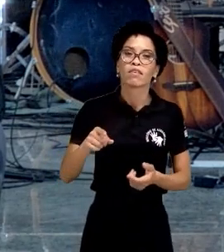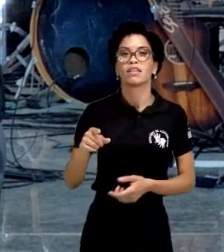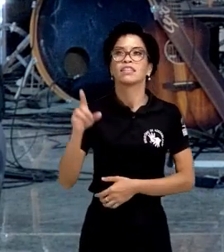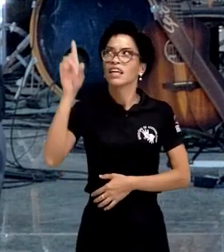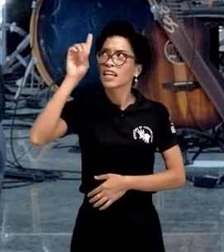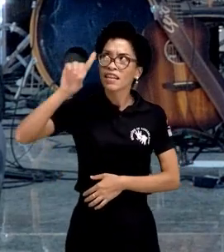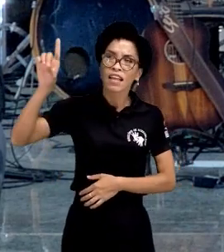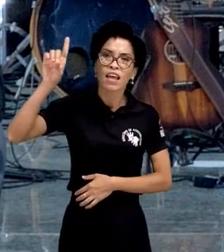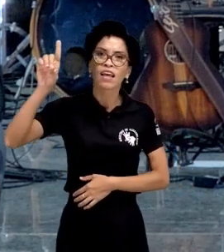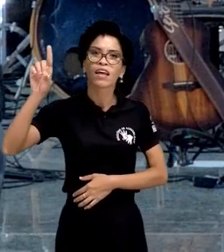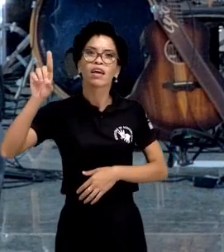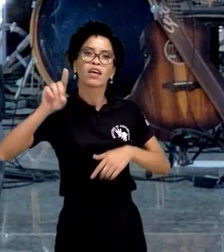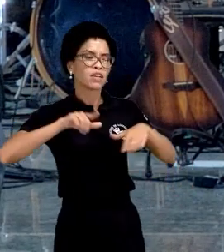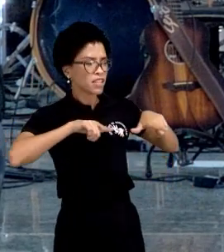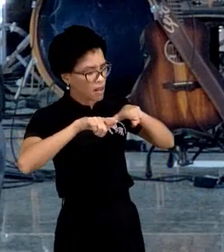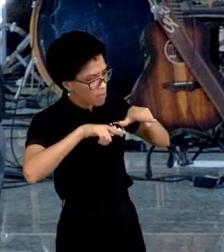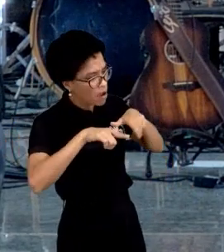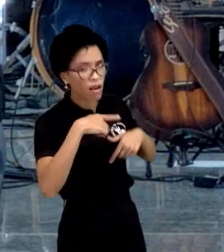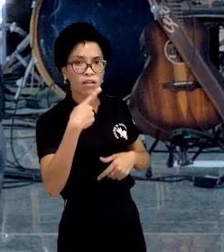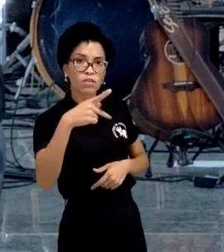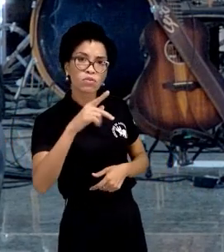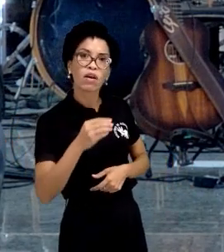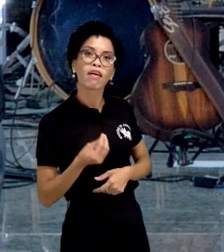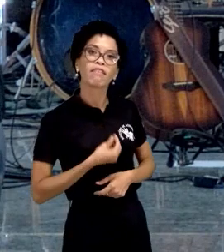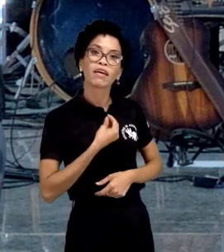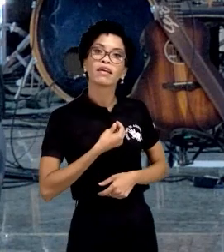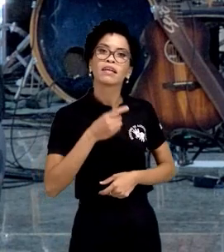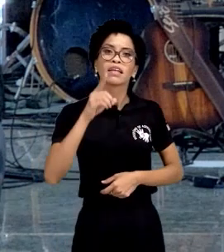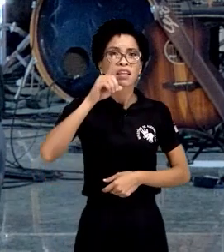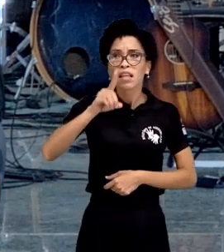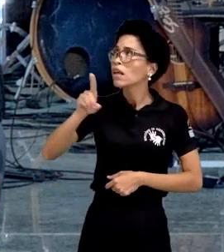a sua parte. Busque ao Senhor Jesus.